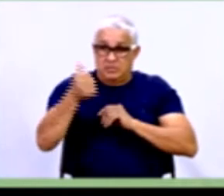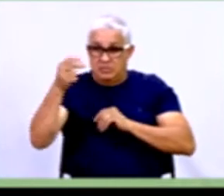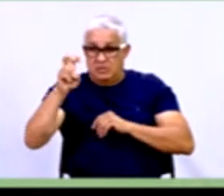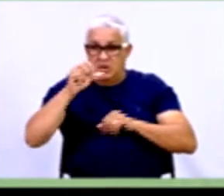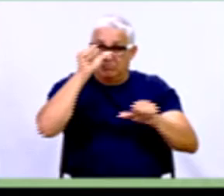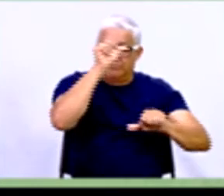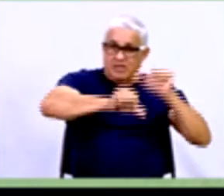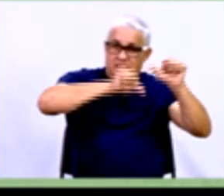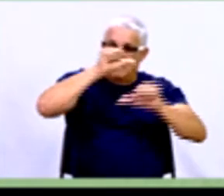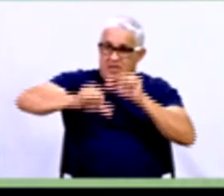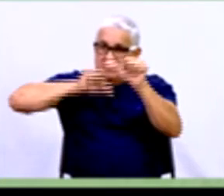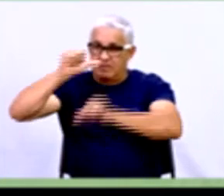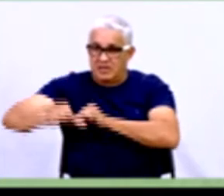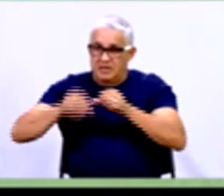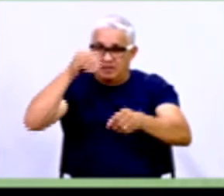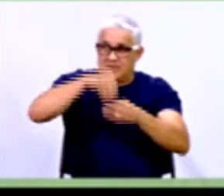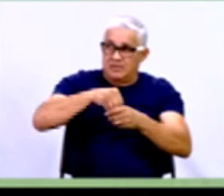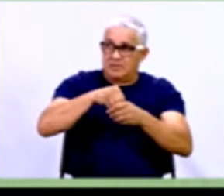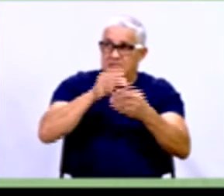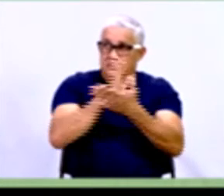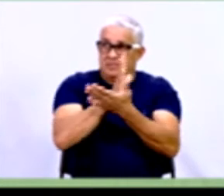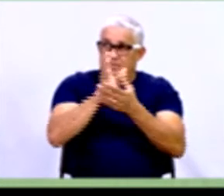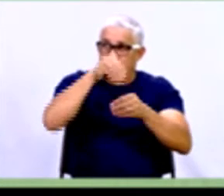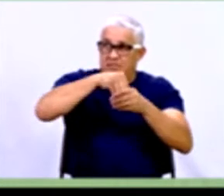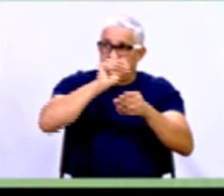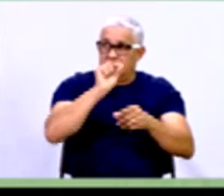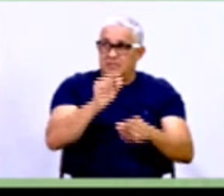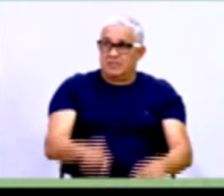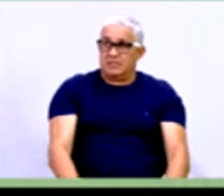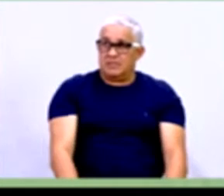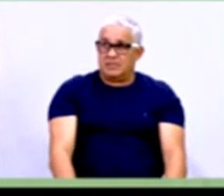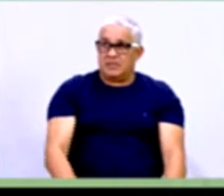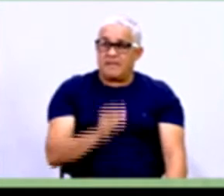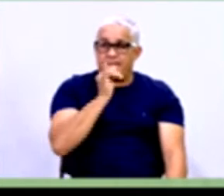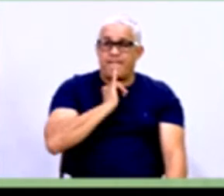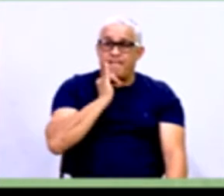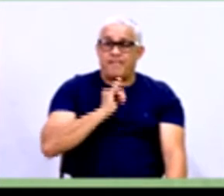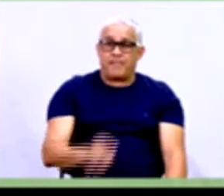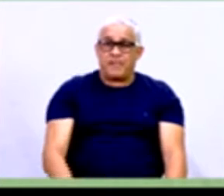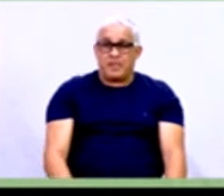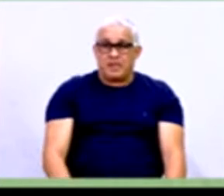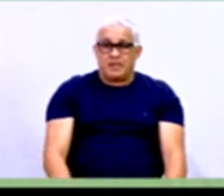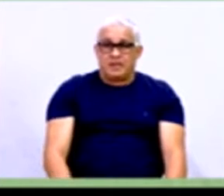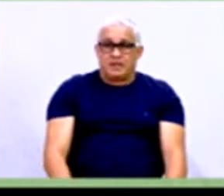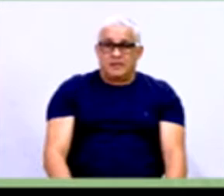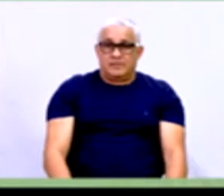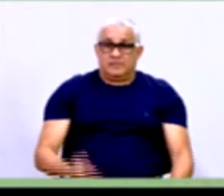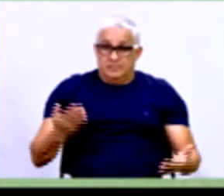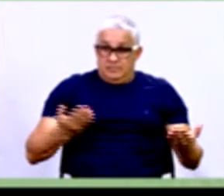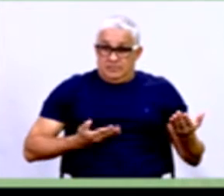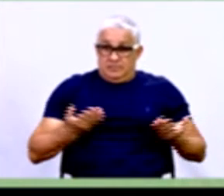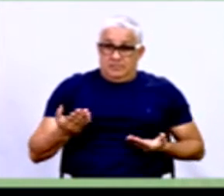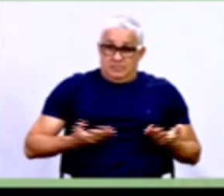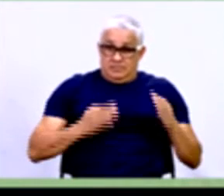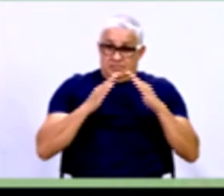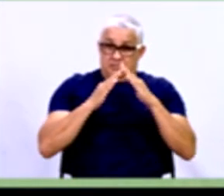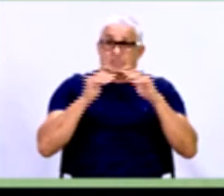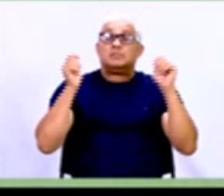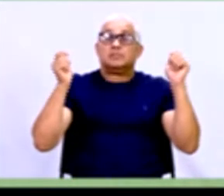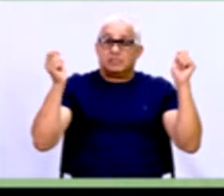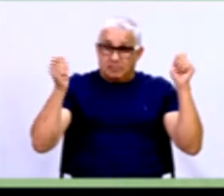dentre elas, foi colocado ali que, por exemplo, o empregado doméstico, ele também passa